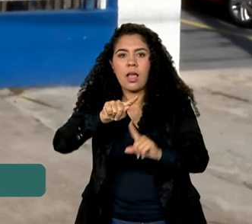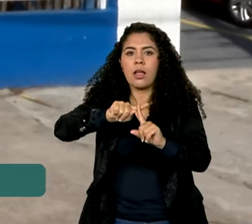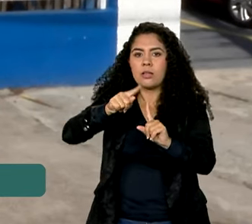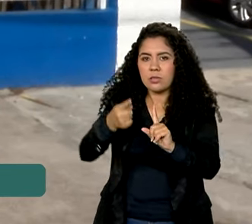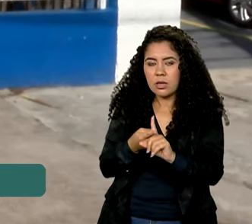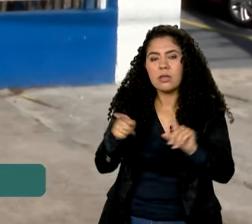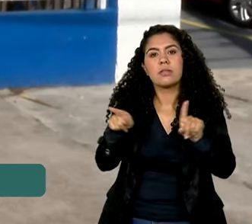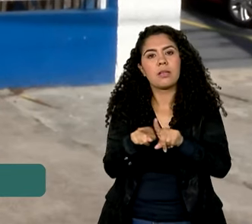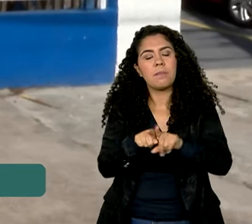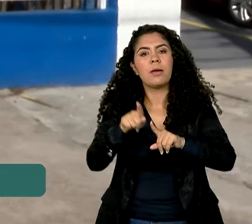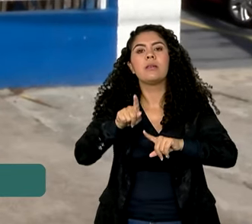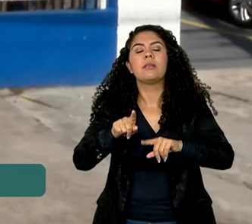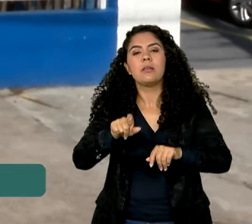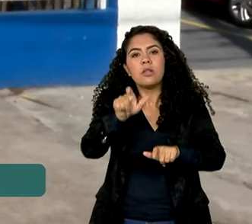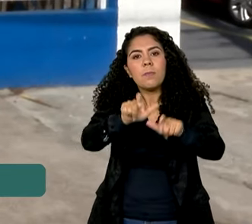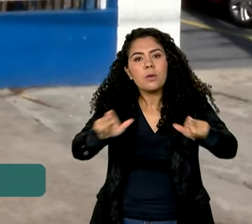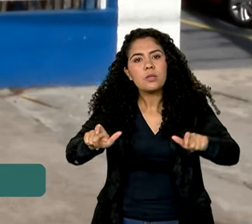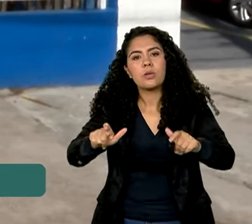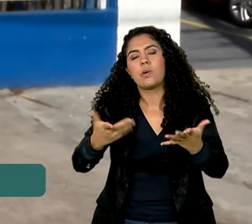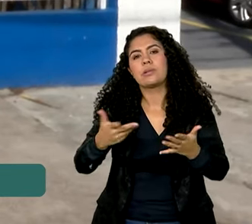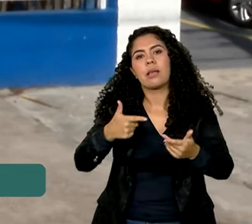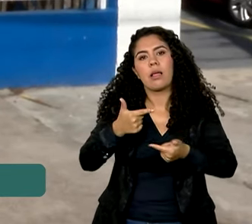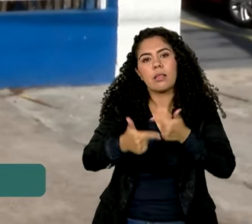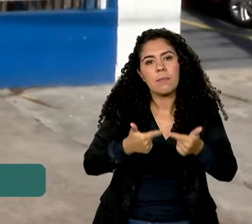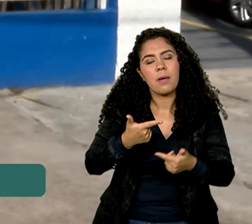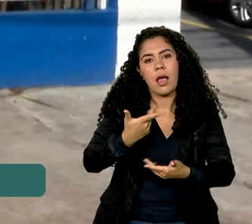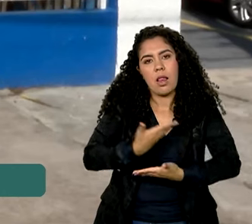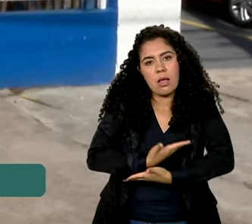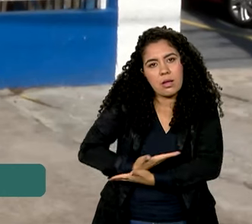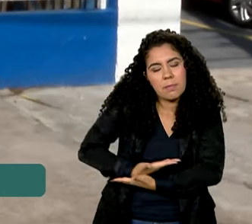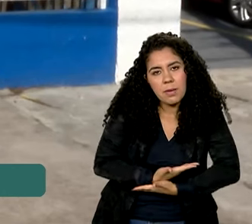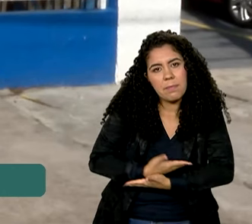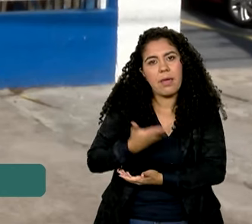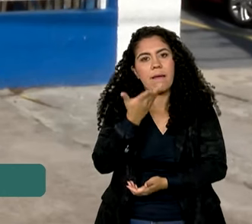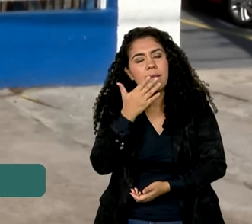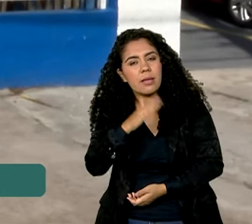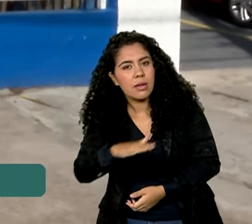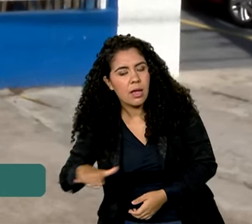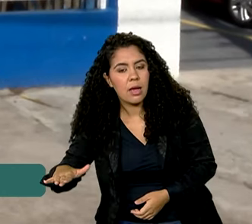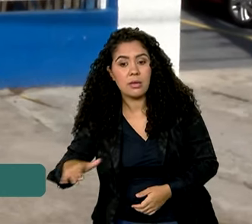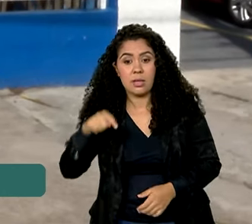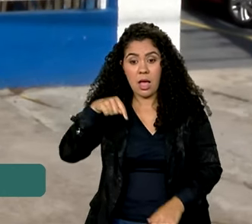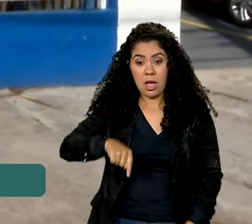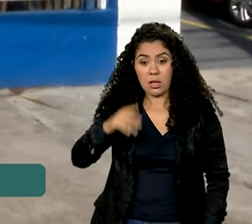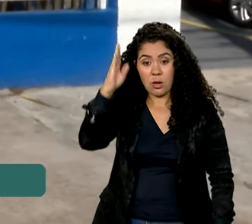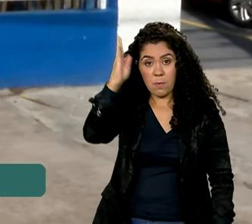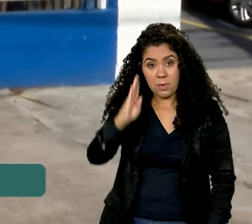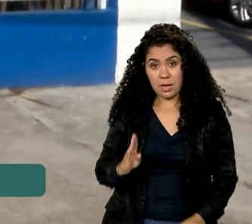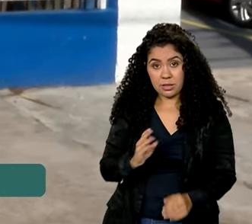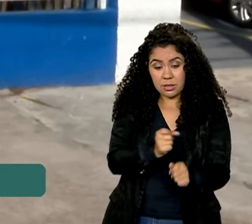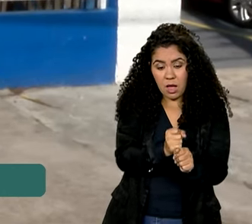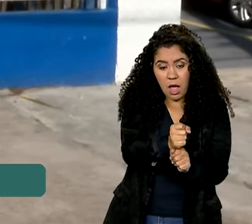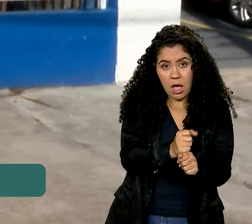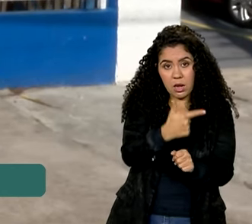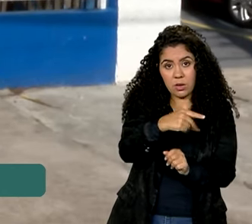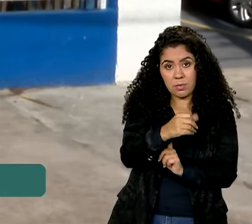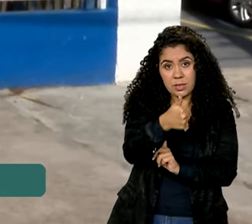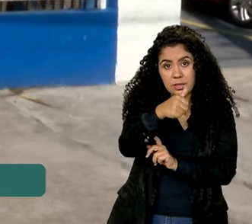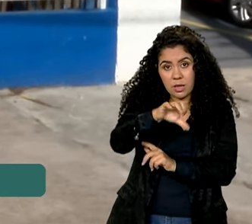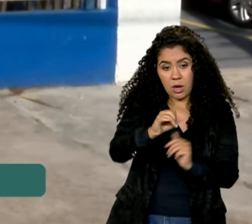que trabalham diretamente com crianças, com bebês e crianças. Aqui no Brasil, de 2019